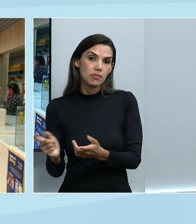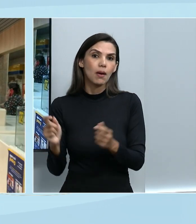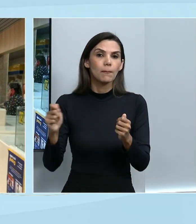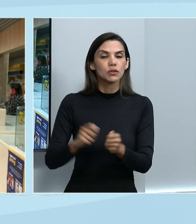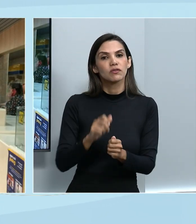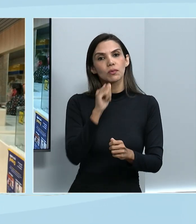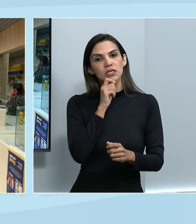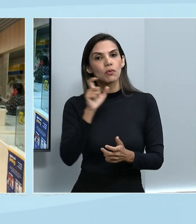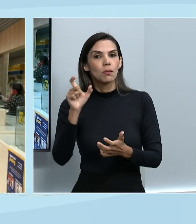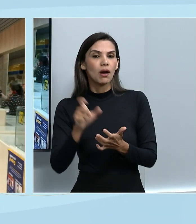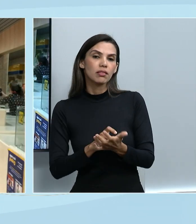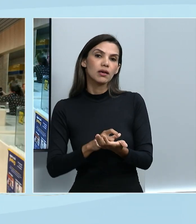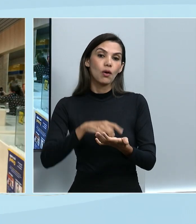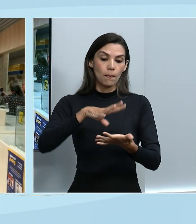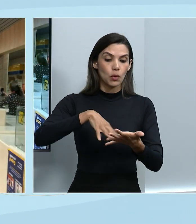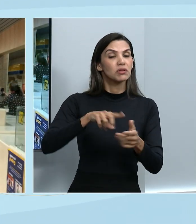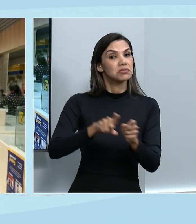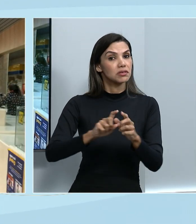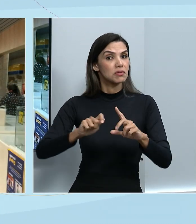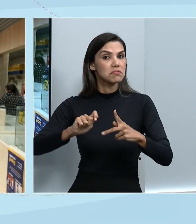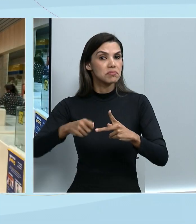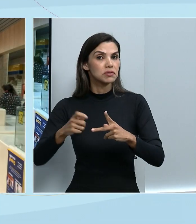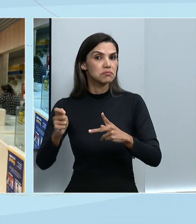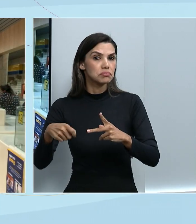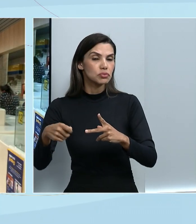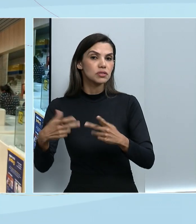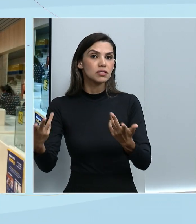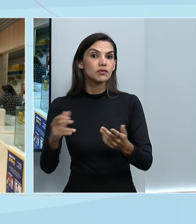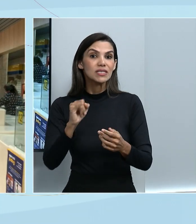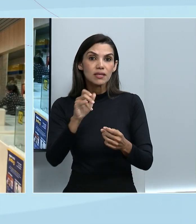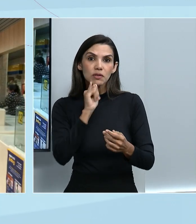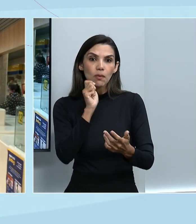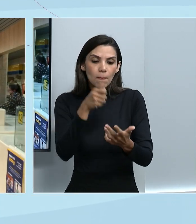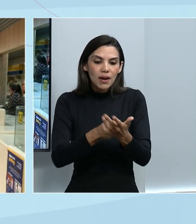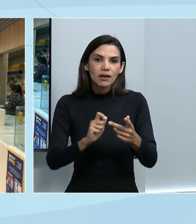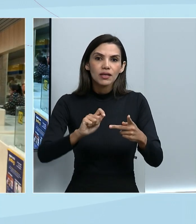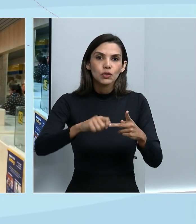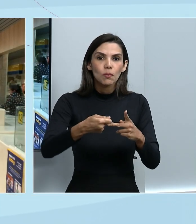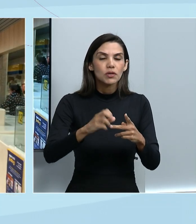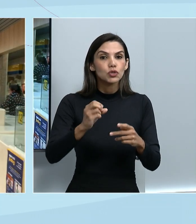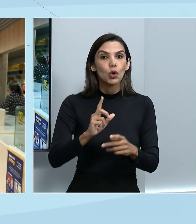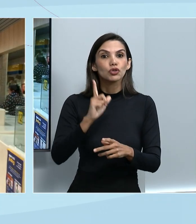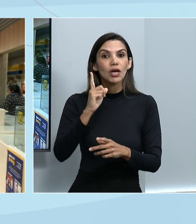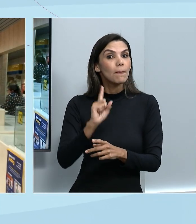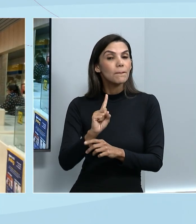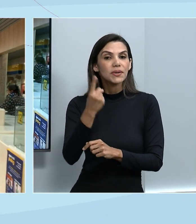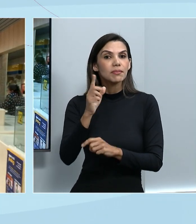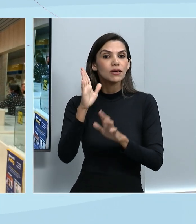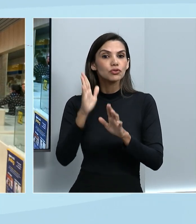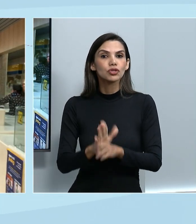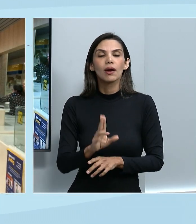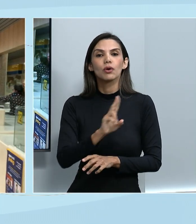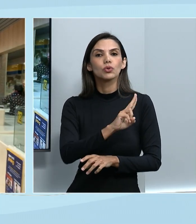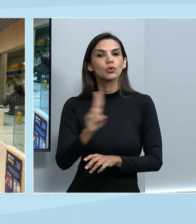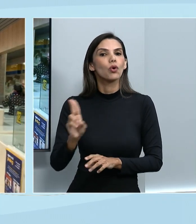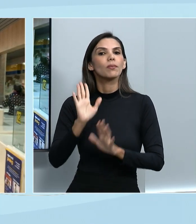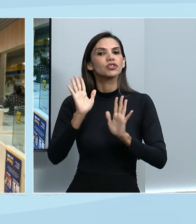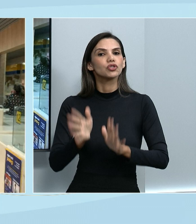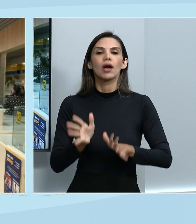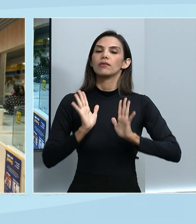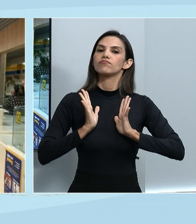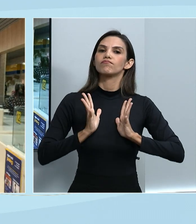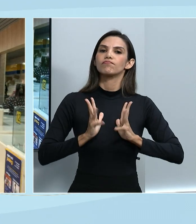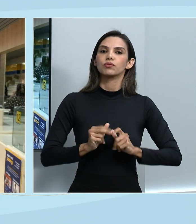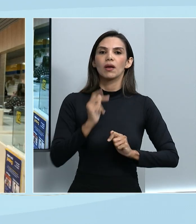no cartão, no boleto e até mesmo no Pix. Realizando o pagamento no Pix ou fazendo o pagamento da primeira parcela, o nome da pessoa já dá como se aquela